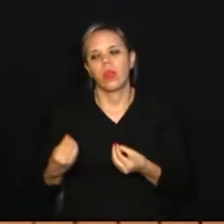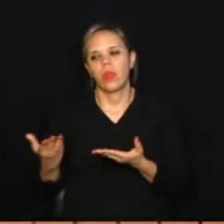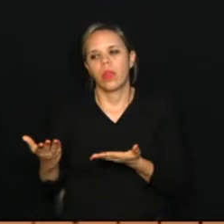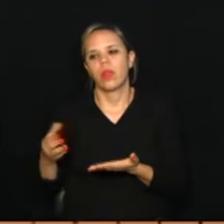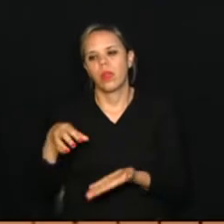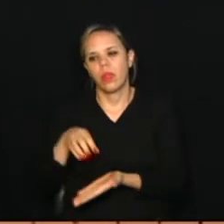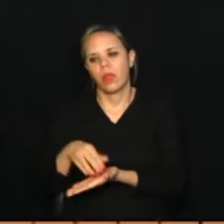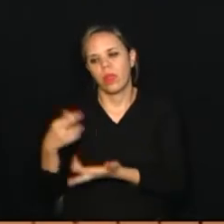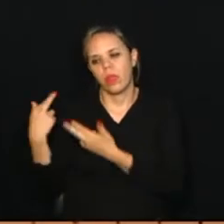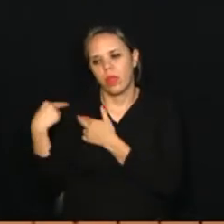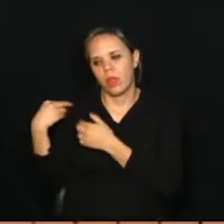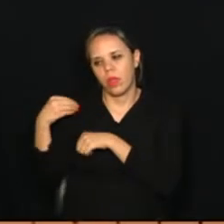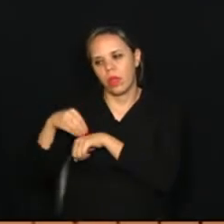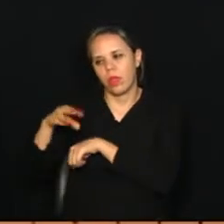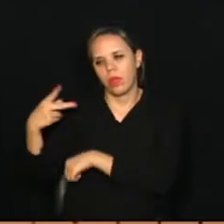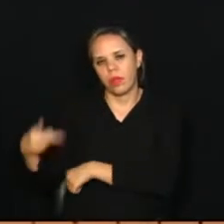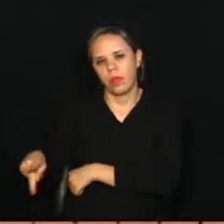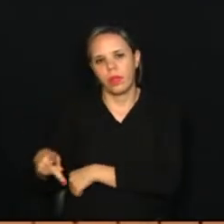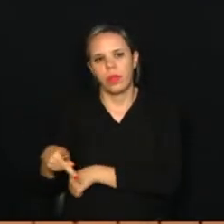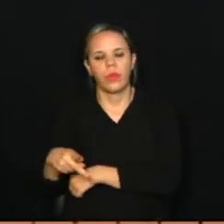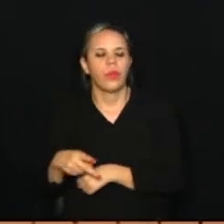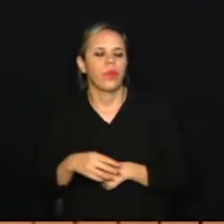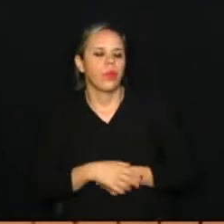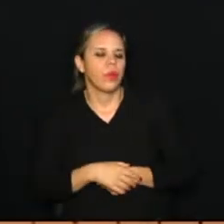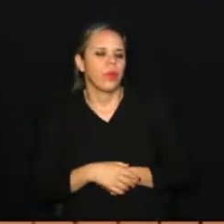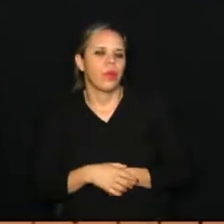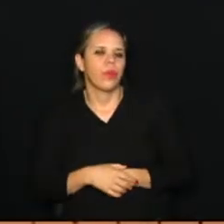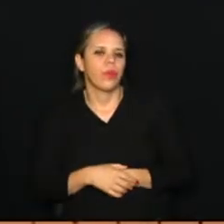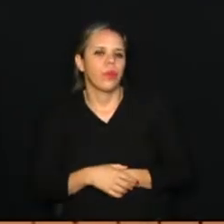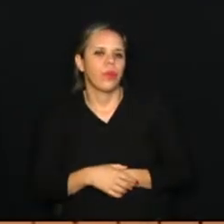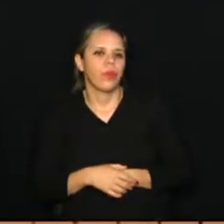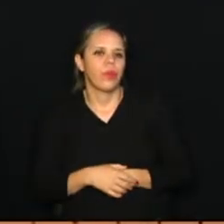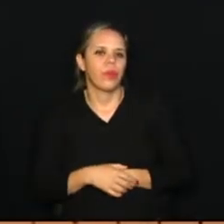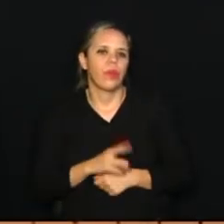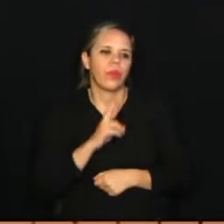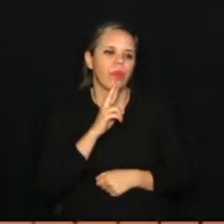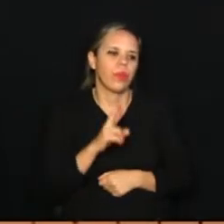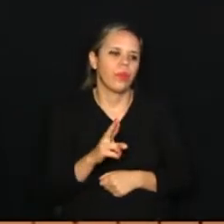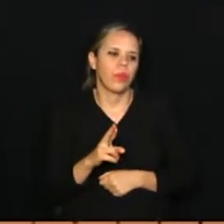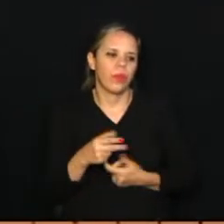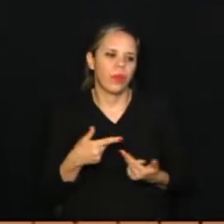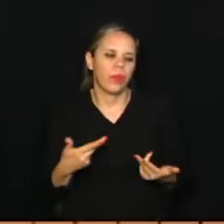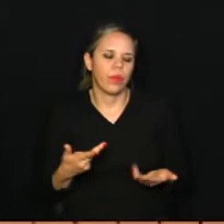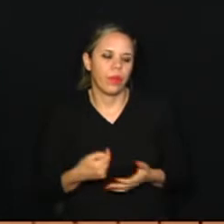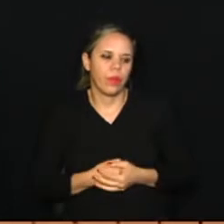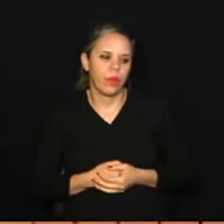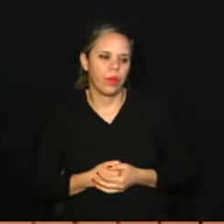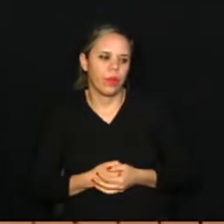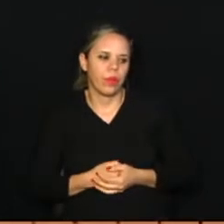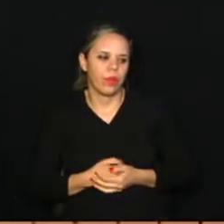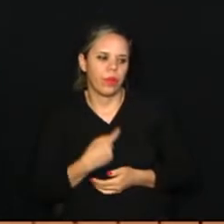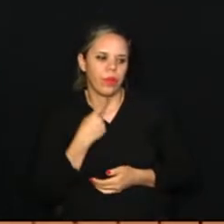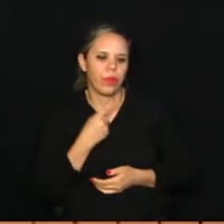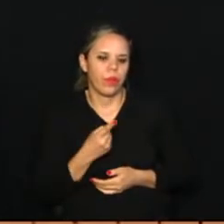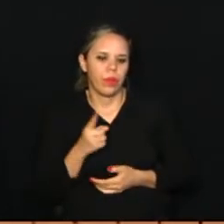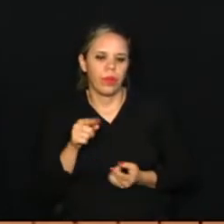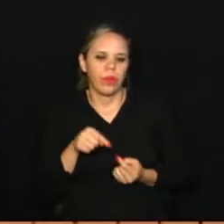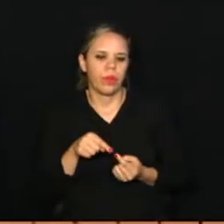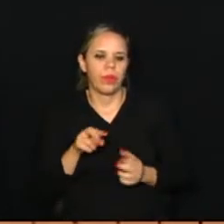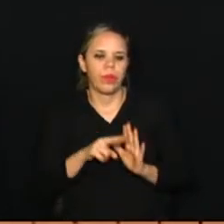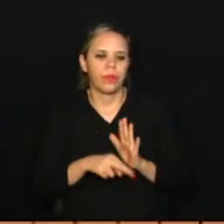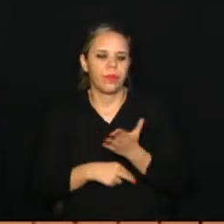setor responsável para responder aquela demanda, né? Então, nesse